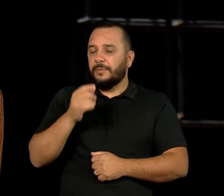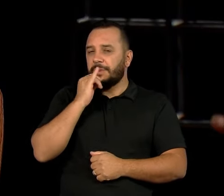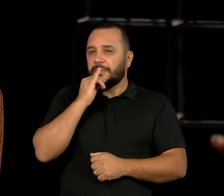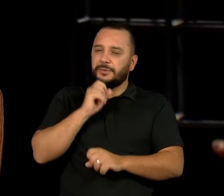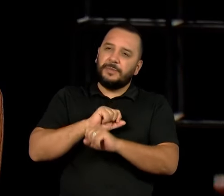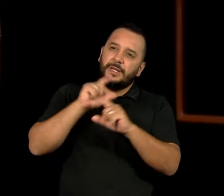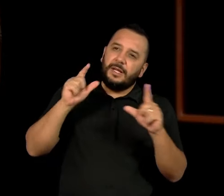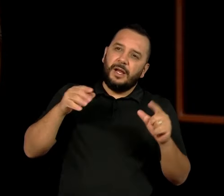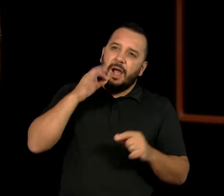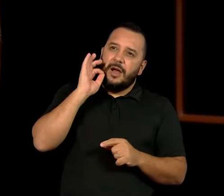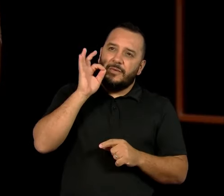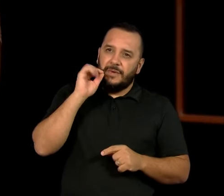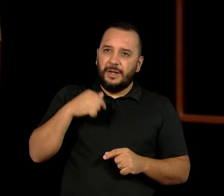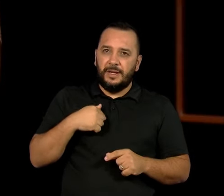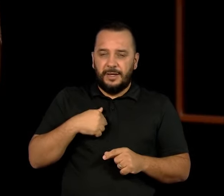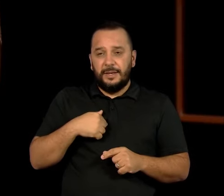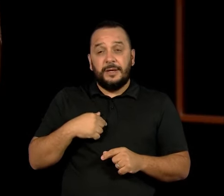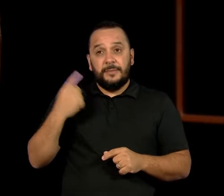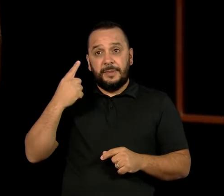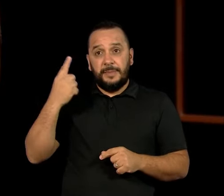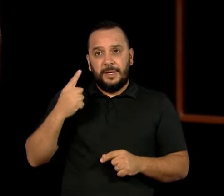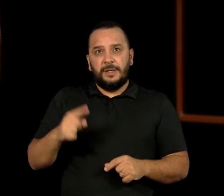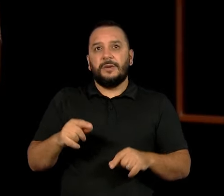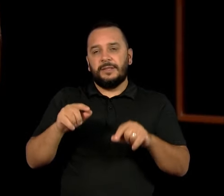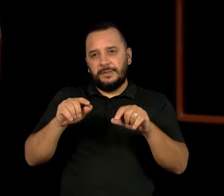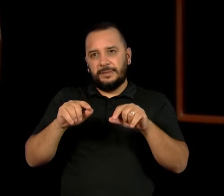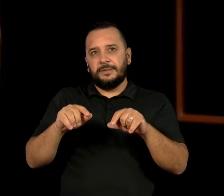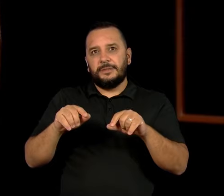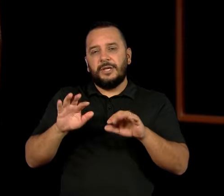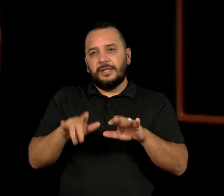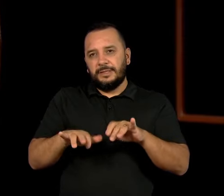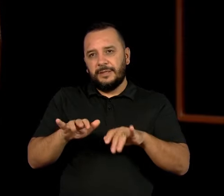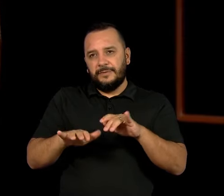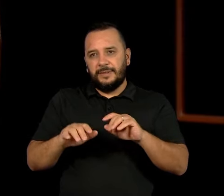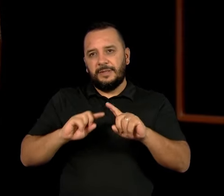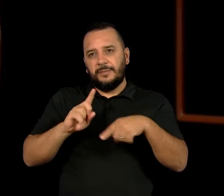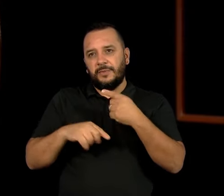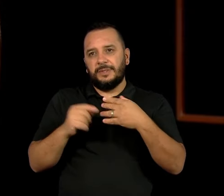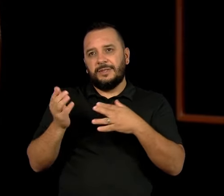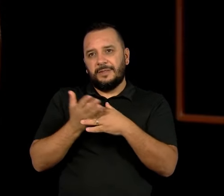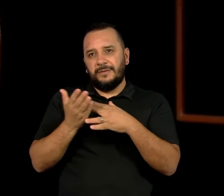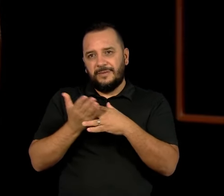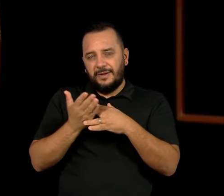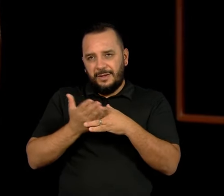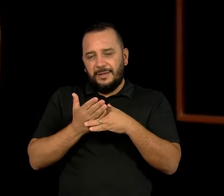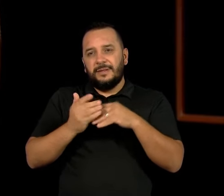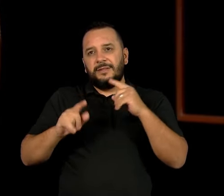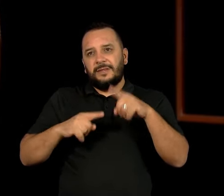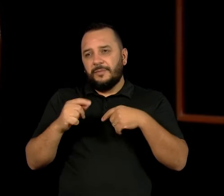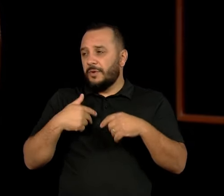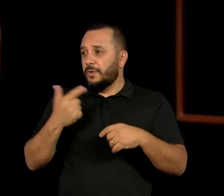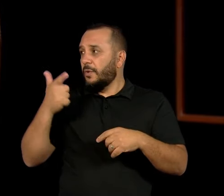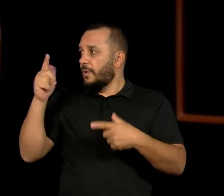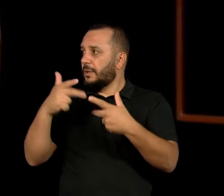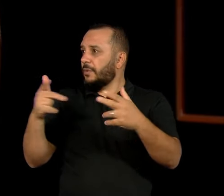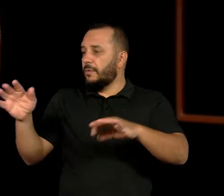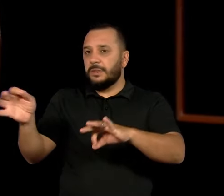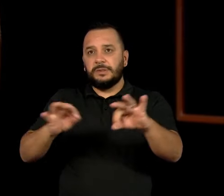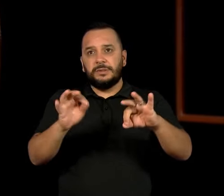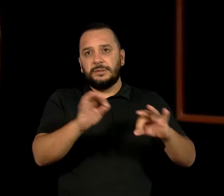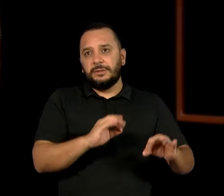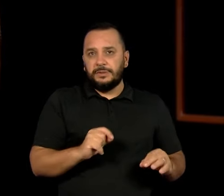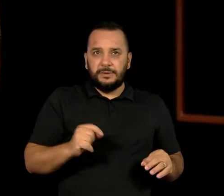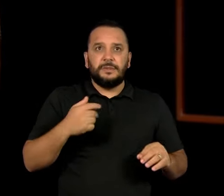acordava, tomava café da manhã, primeiro turno. Aí eu fazia uma pausa, aí eu ia fazer alguma outra coisa que precisava